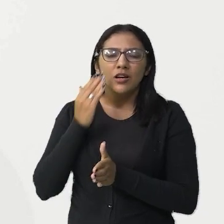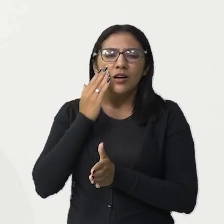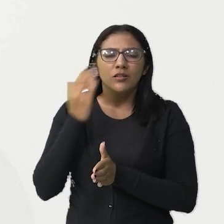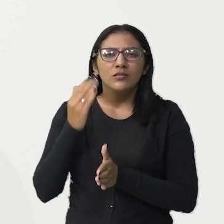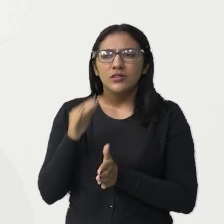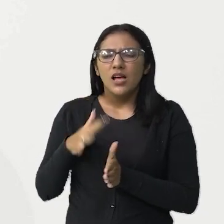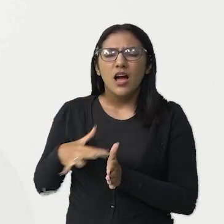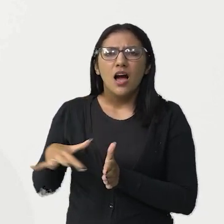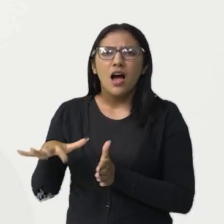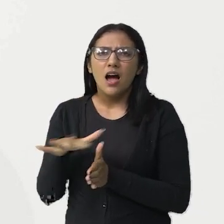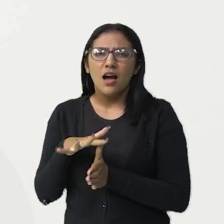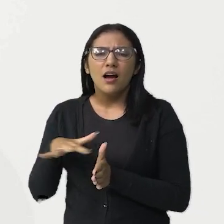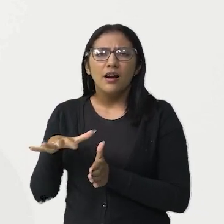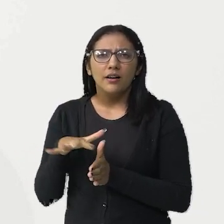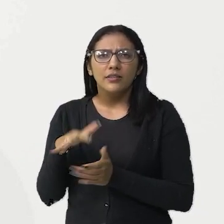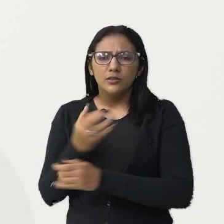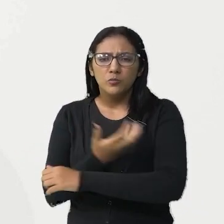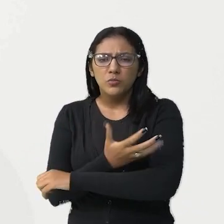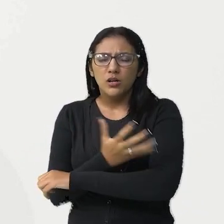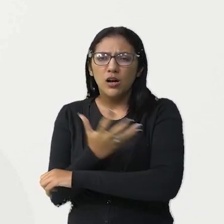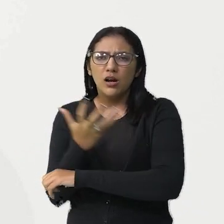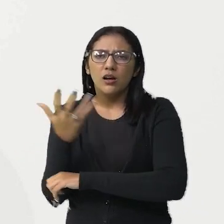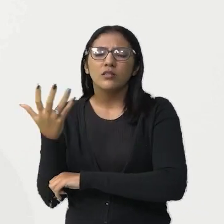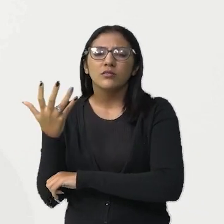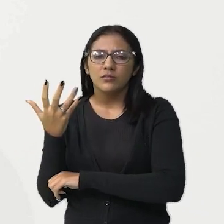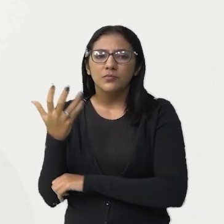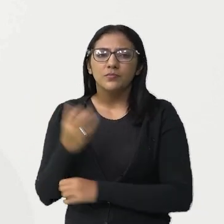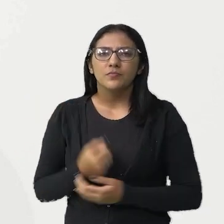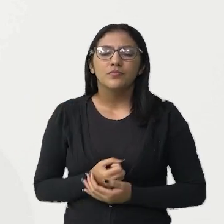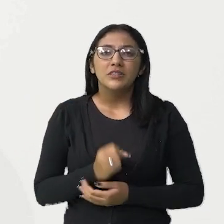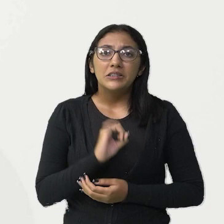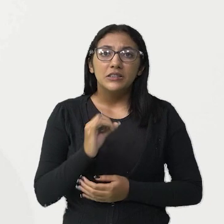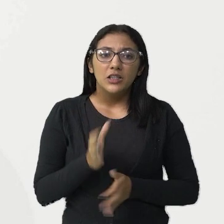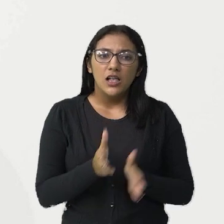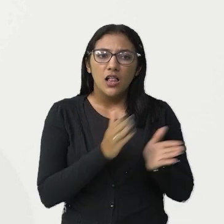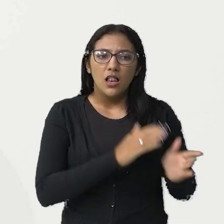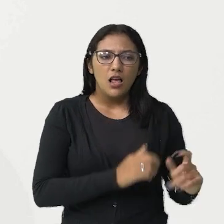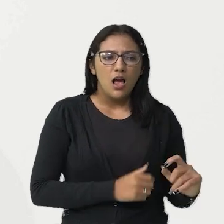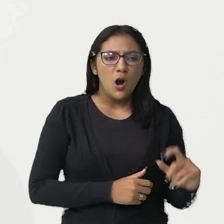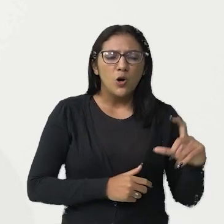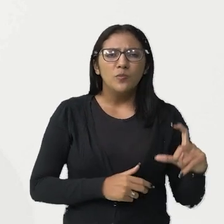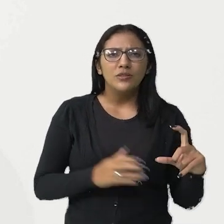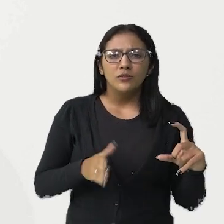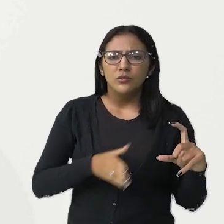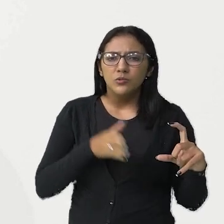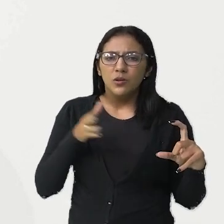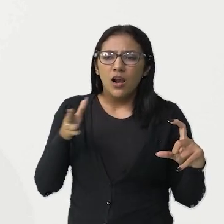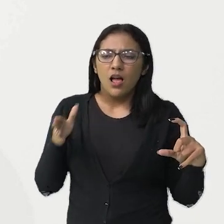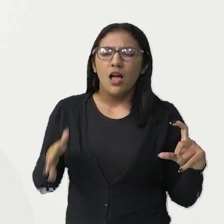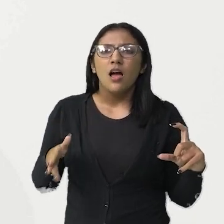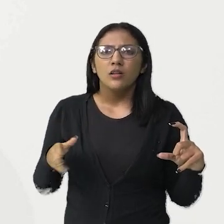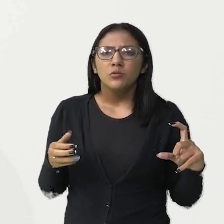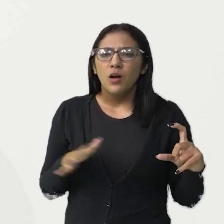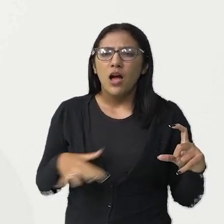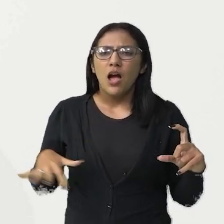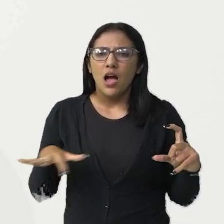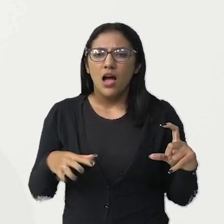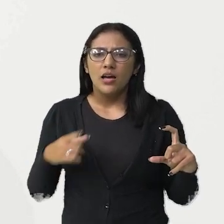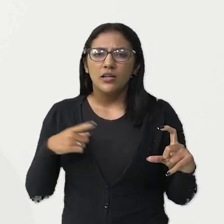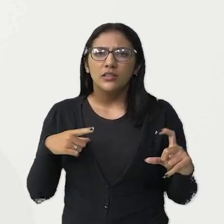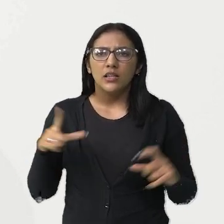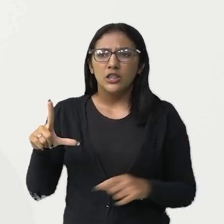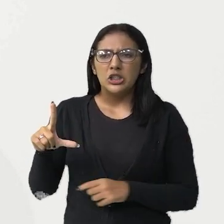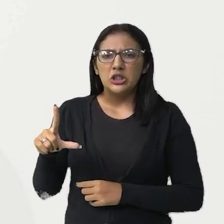a área que está sendo plantada, né? Se eu aumentar aqui a quantidade de pessoas, lá do outro lado a área de plantio vai